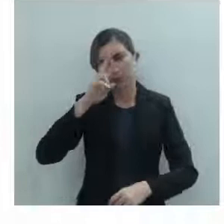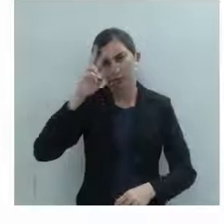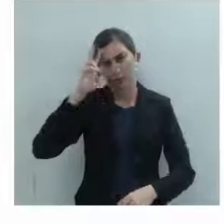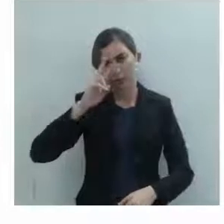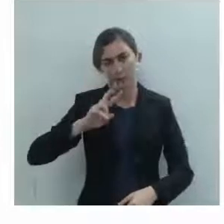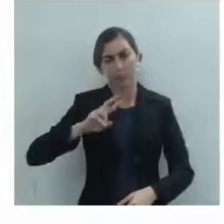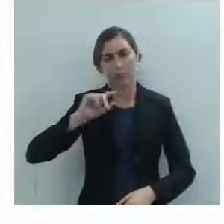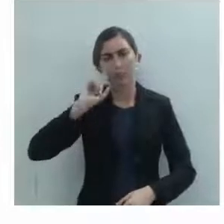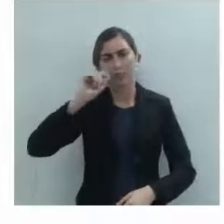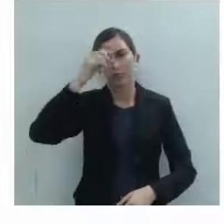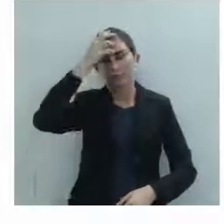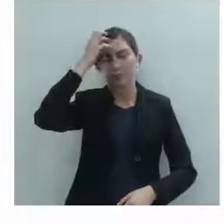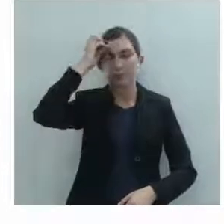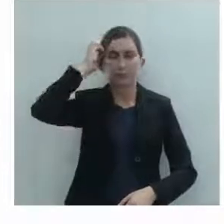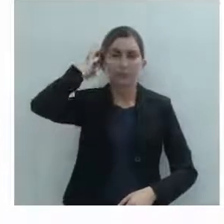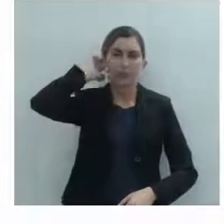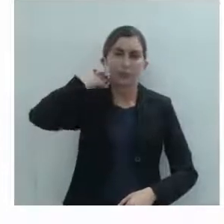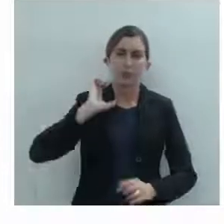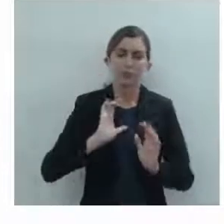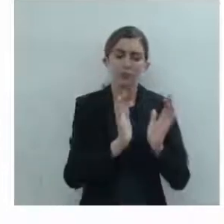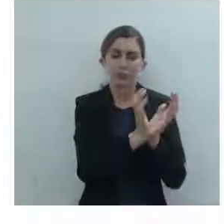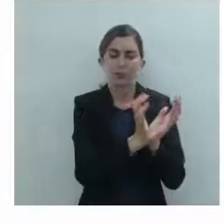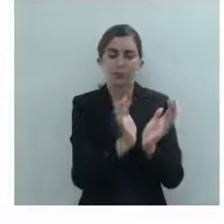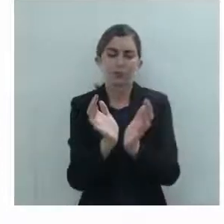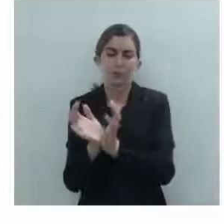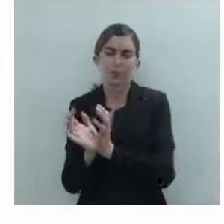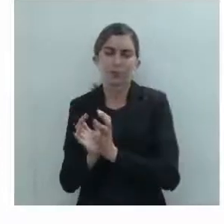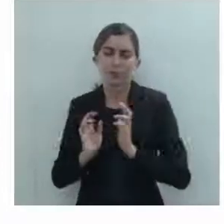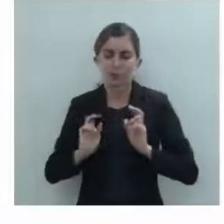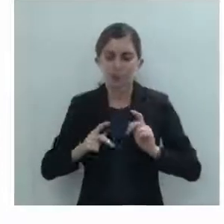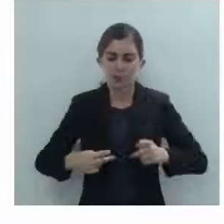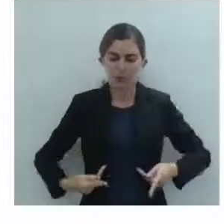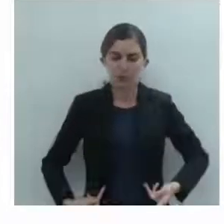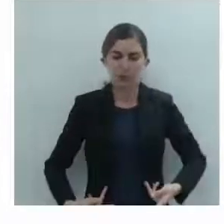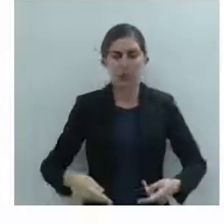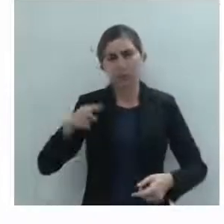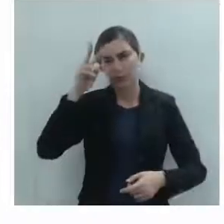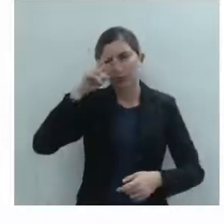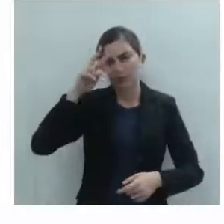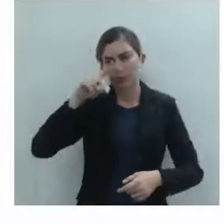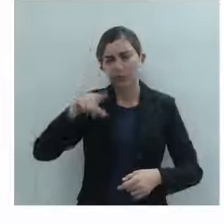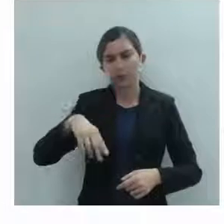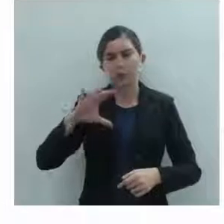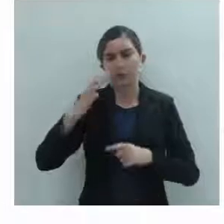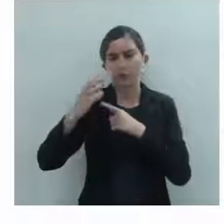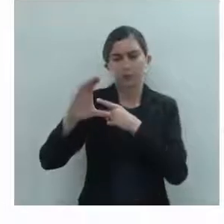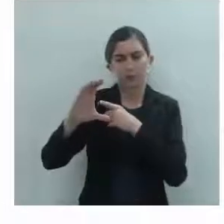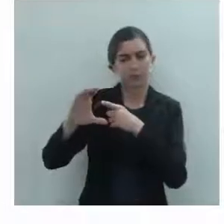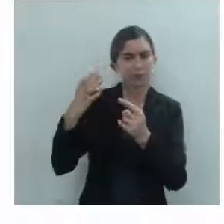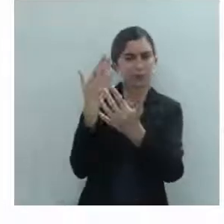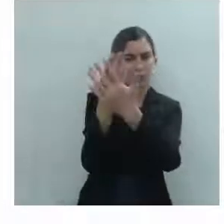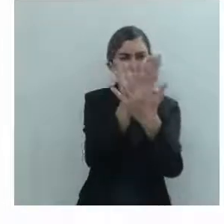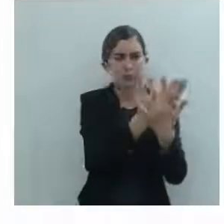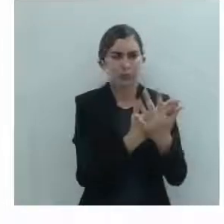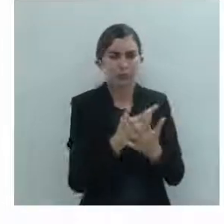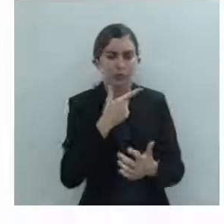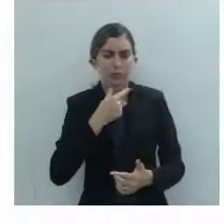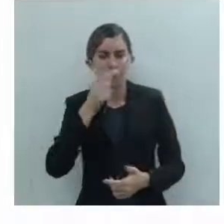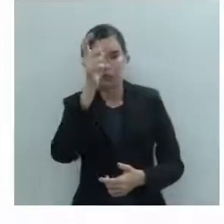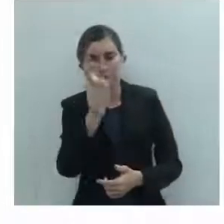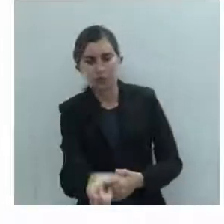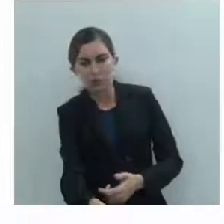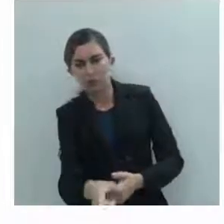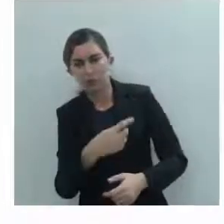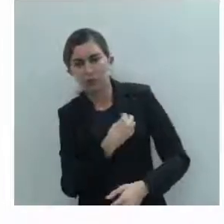tem como a gente os grupos humanos história é uma ciência que estuda o homem